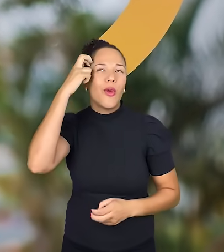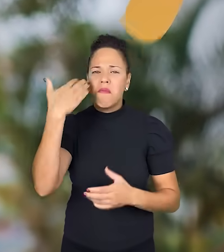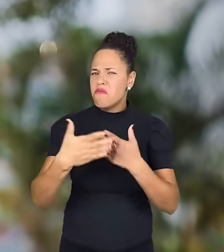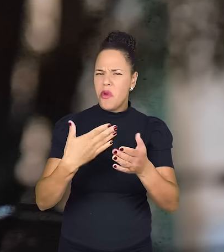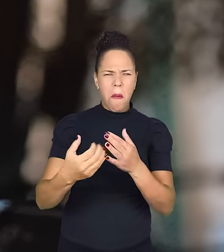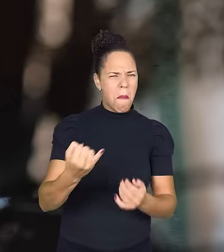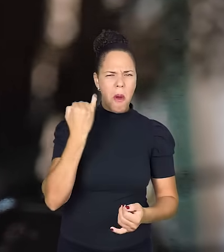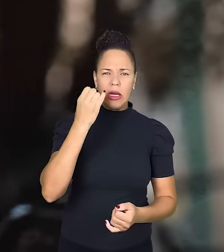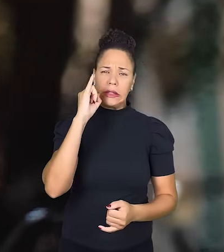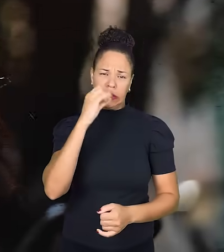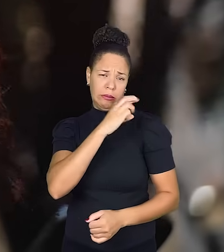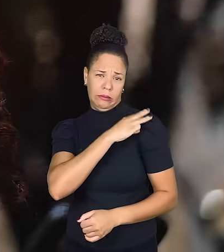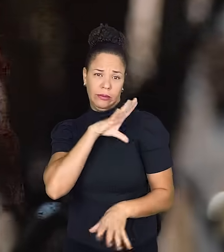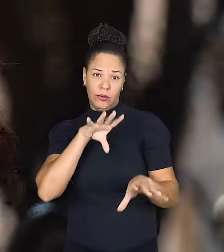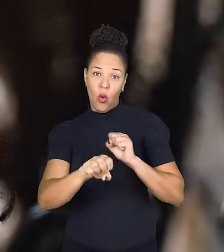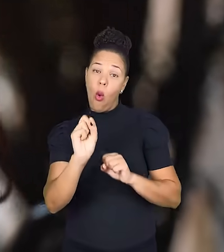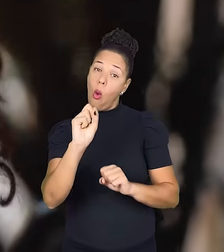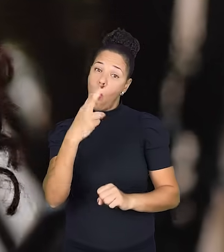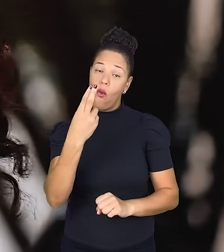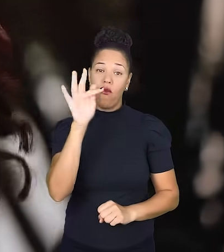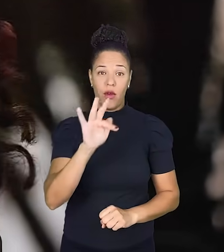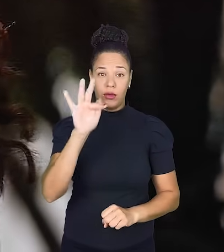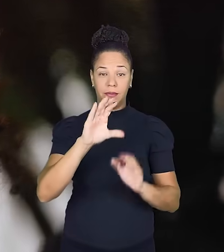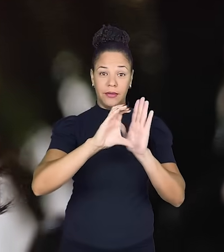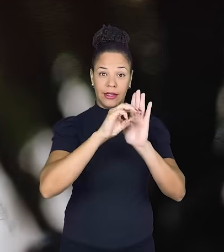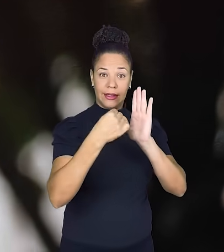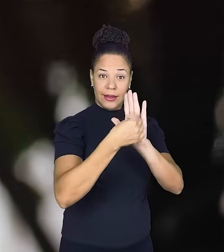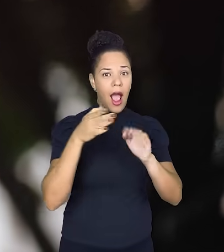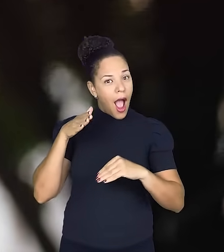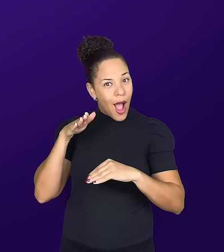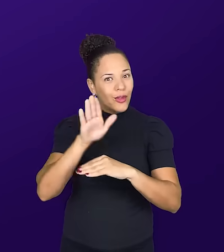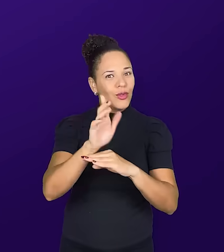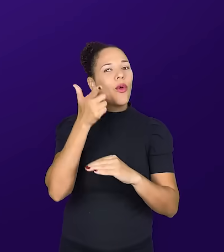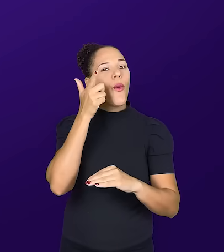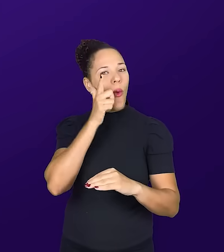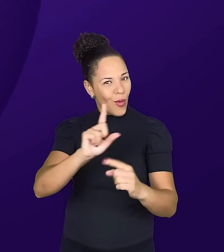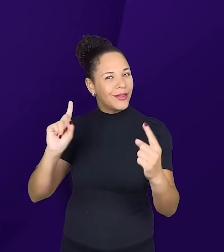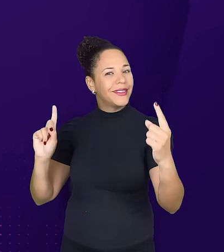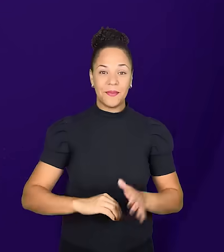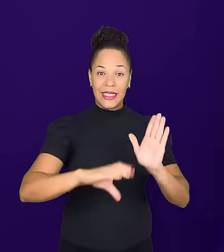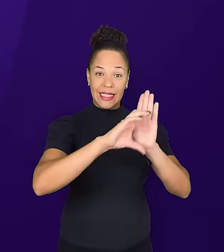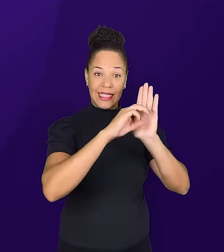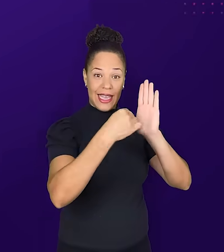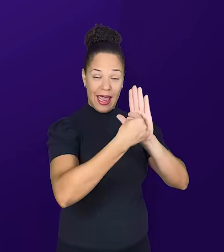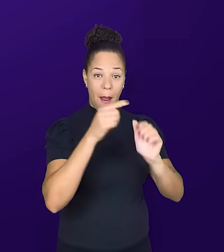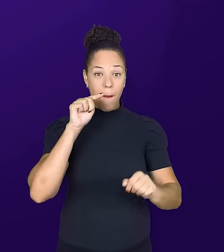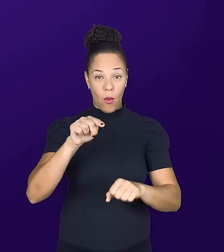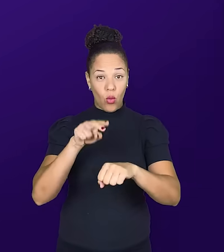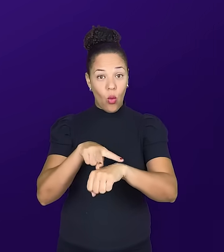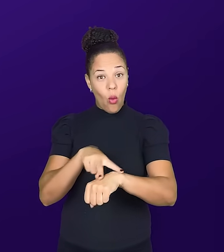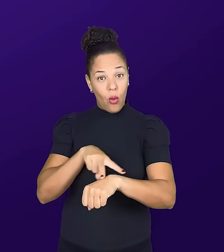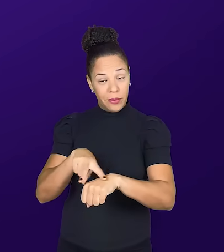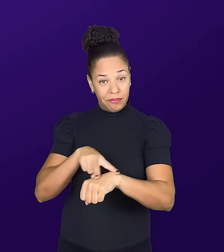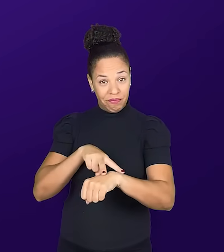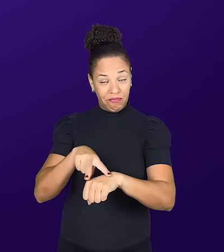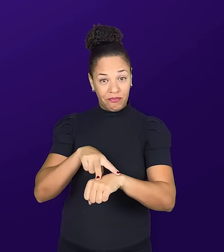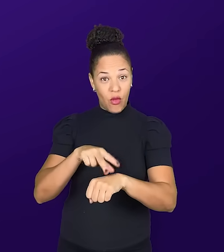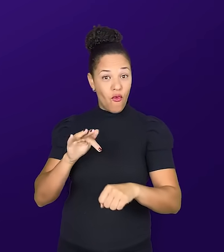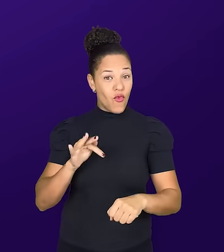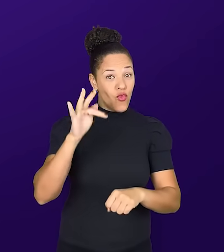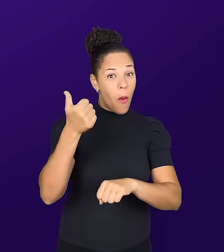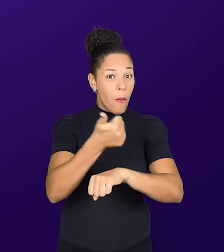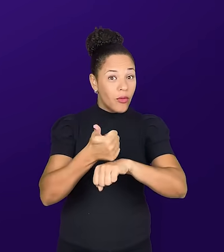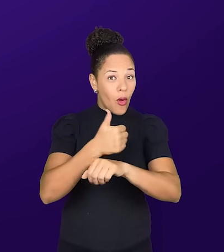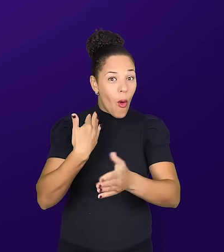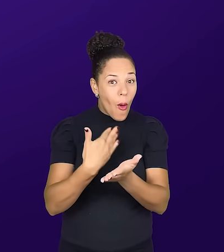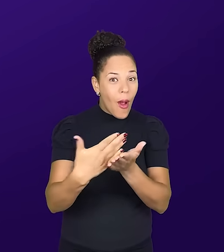se você é um estudante do ensino médio ou superior, o CEE te ajuda a alcançar seus objetivos. CEE.online. Seu futuro